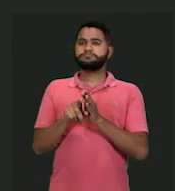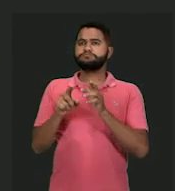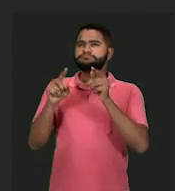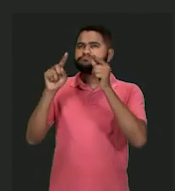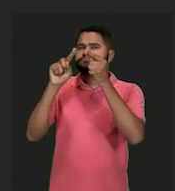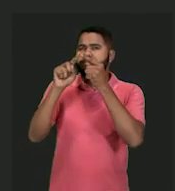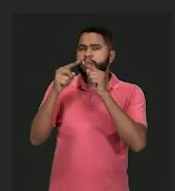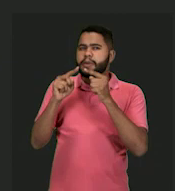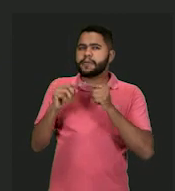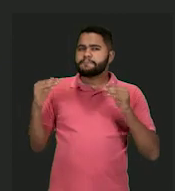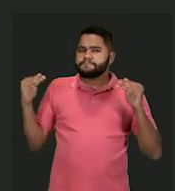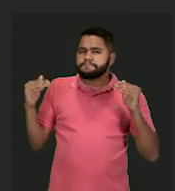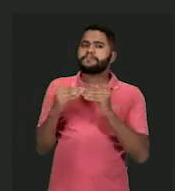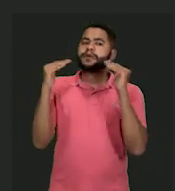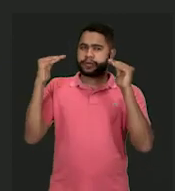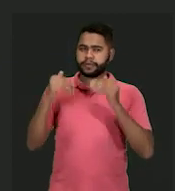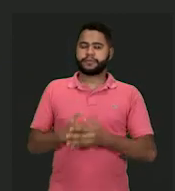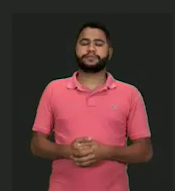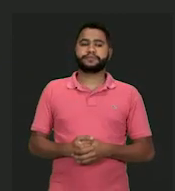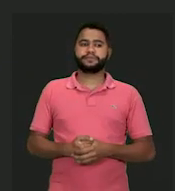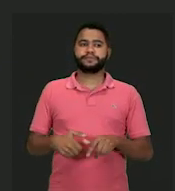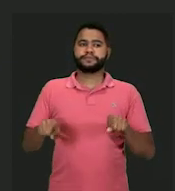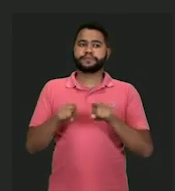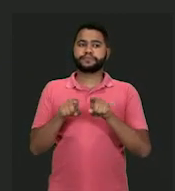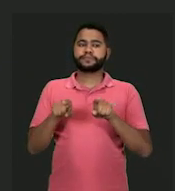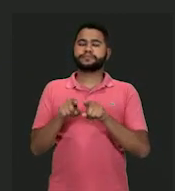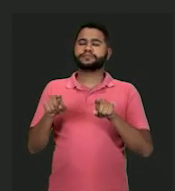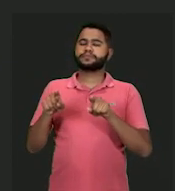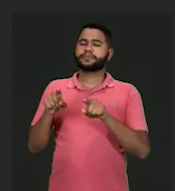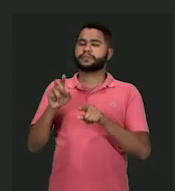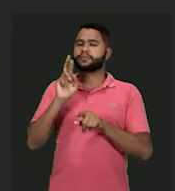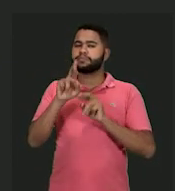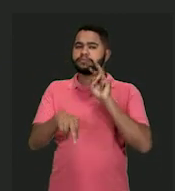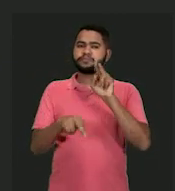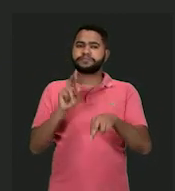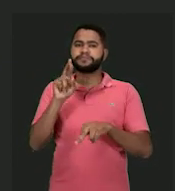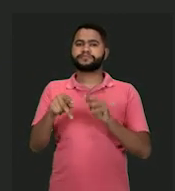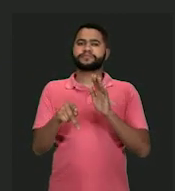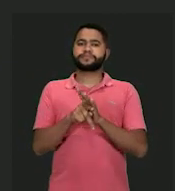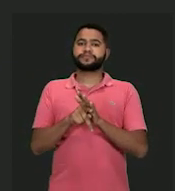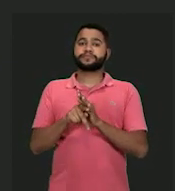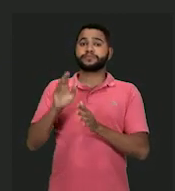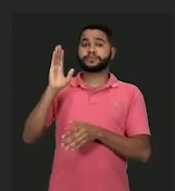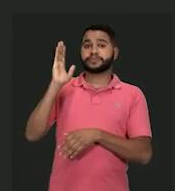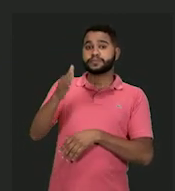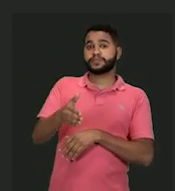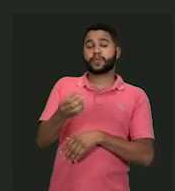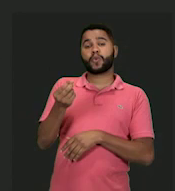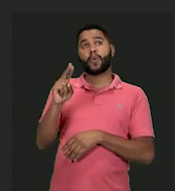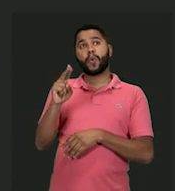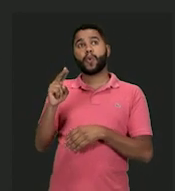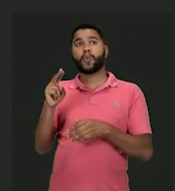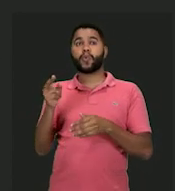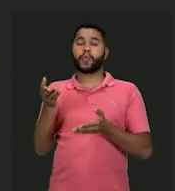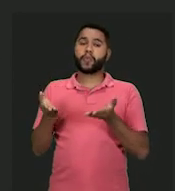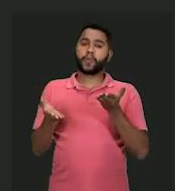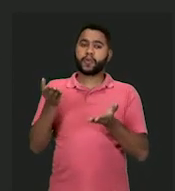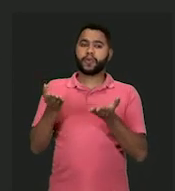diretamente proporcionais, resolver problemas que envolvam grandezas direta ou inversamente